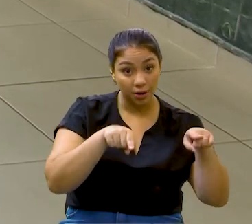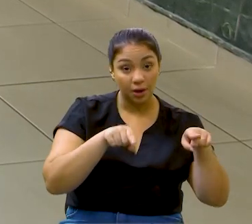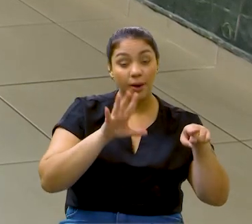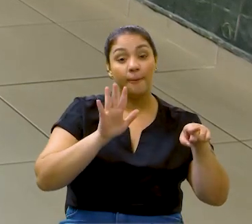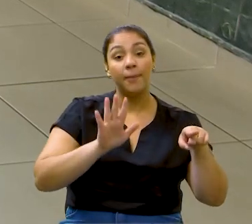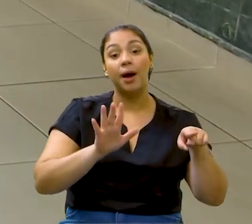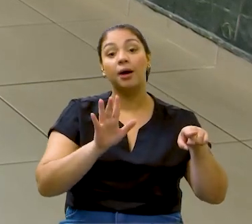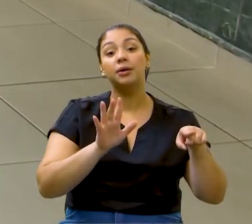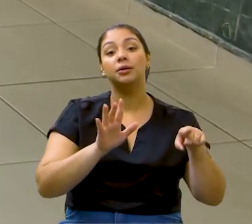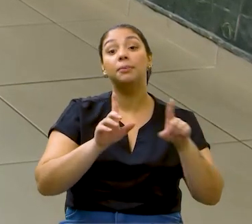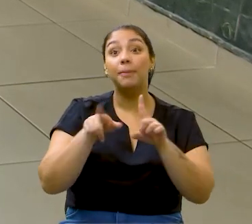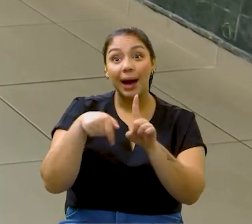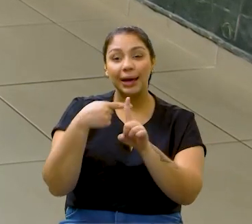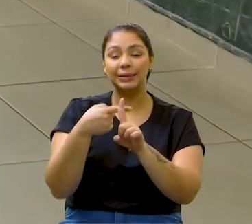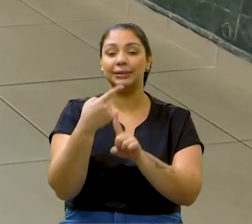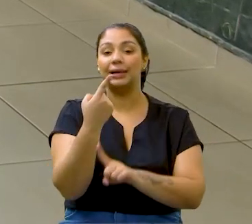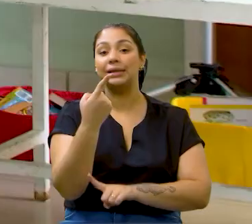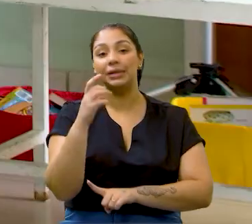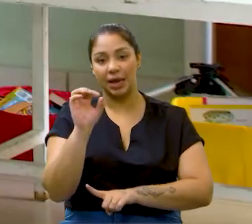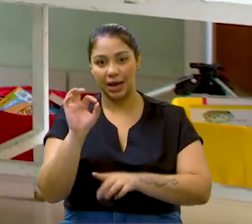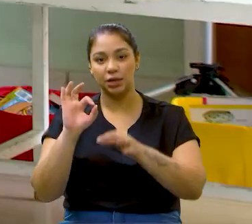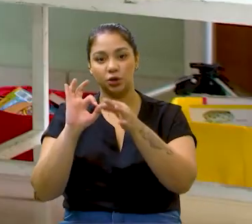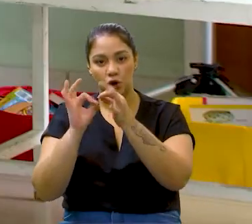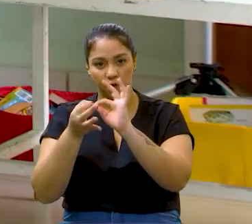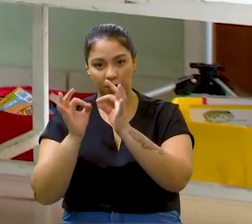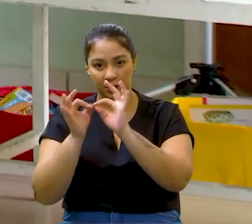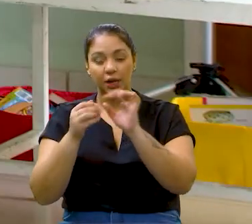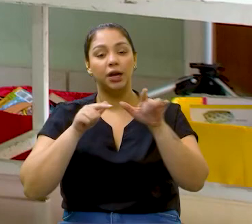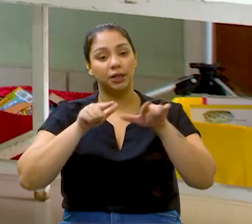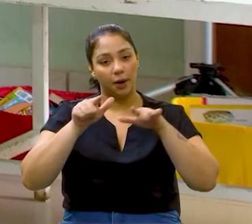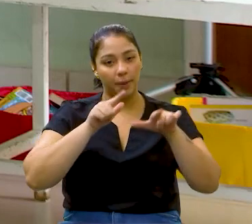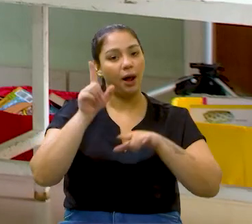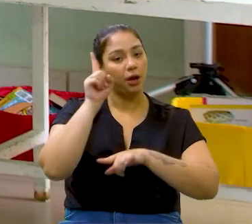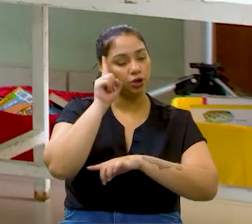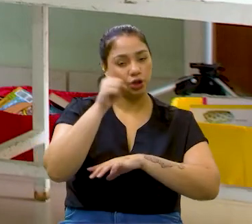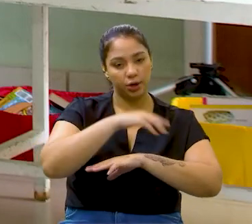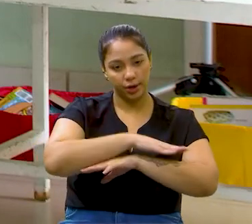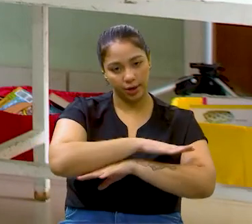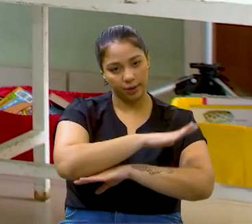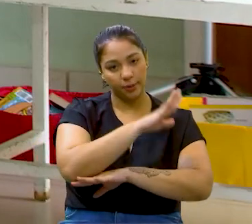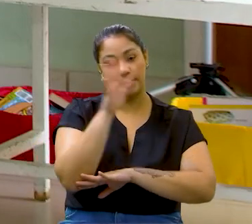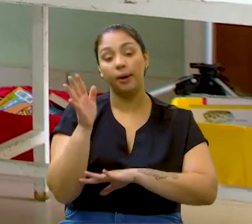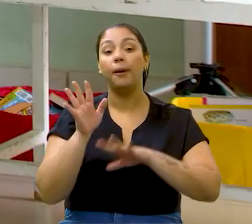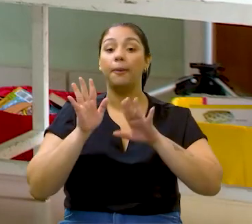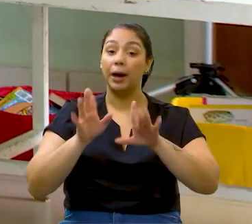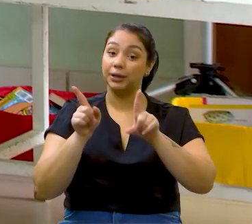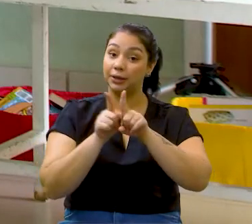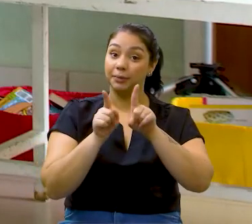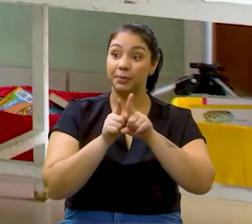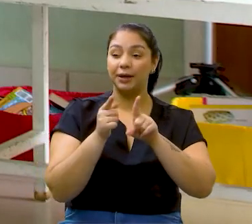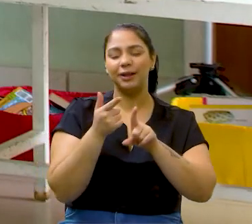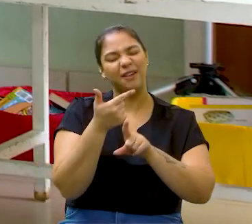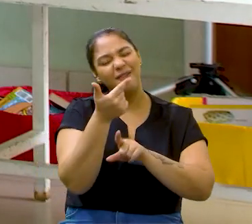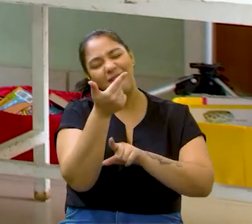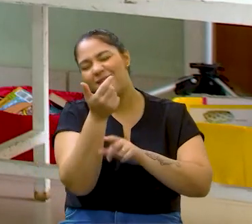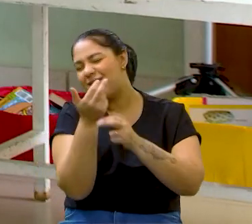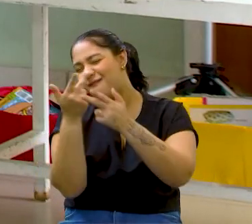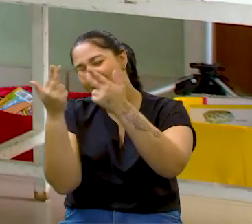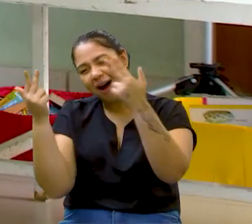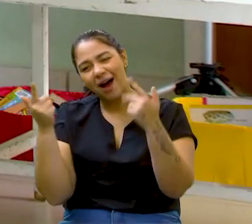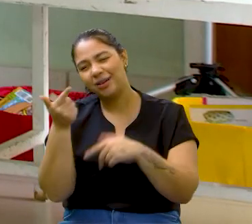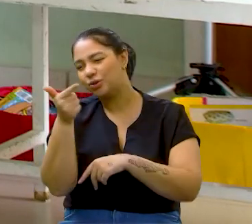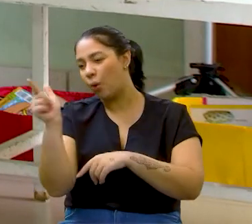mais uns 10 oficineiros, que trabalham aqui diariamente, mas ao mesmo tempo nós temos